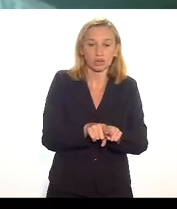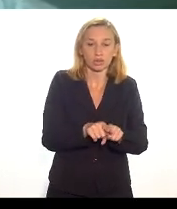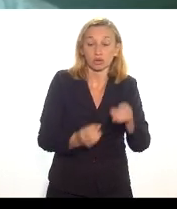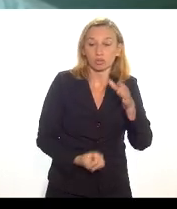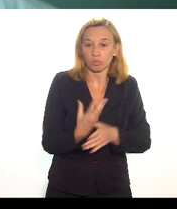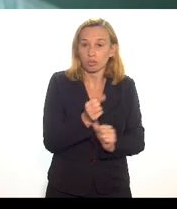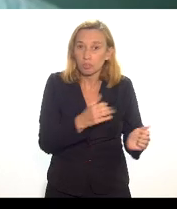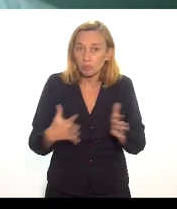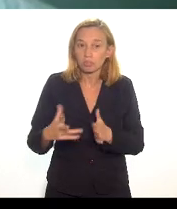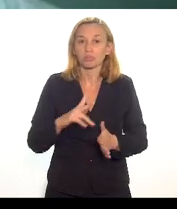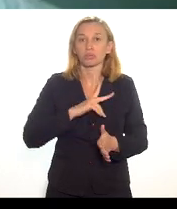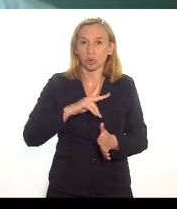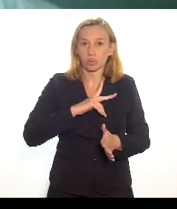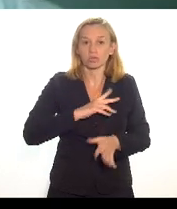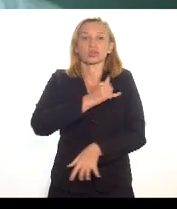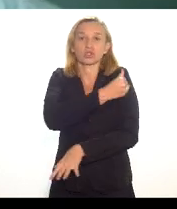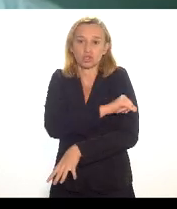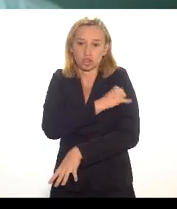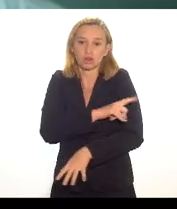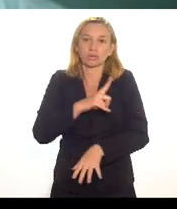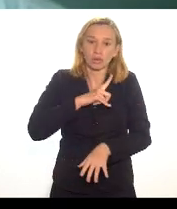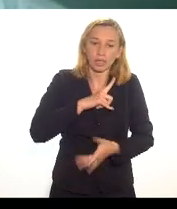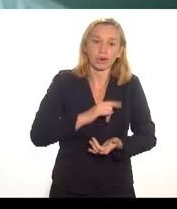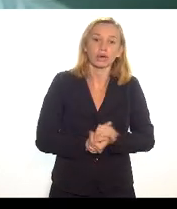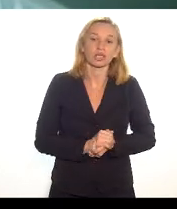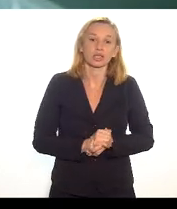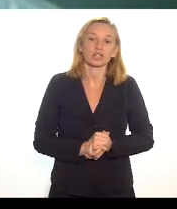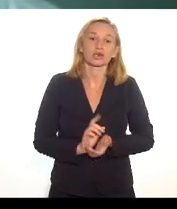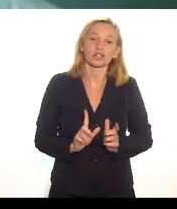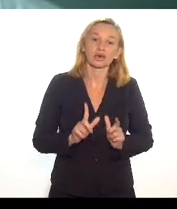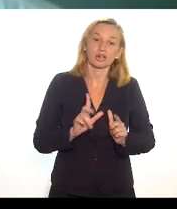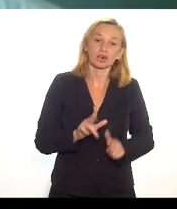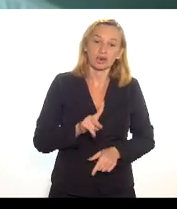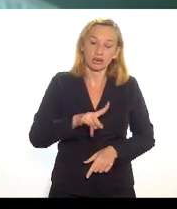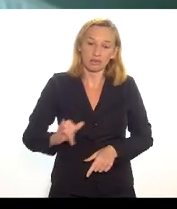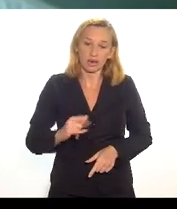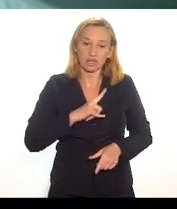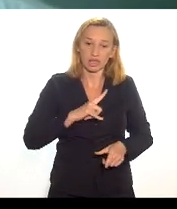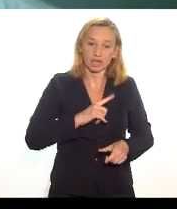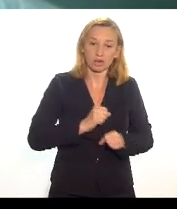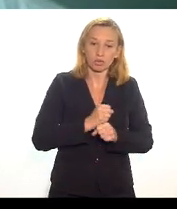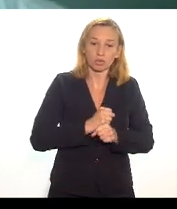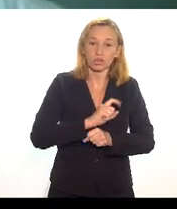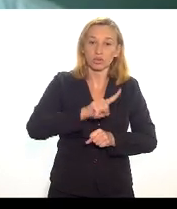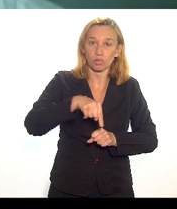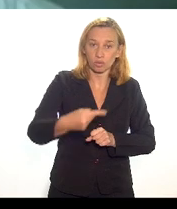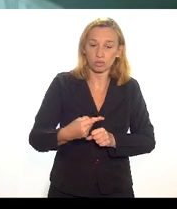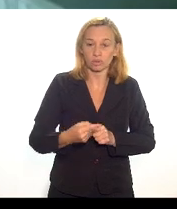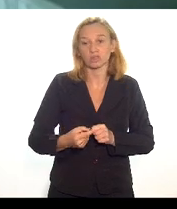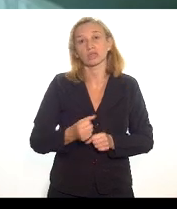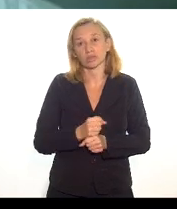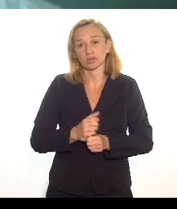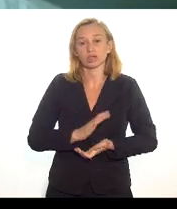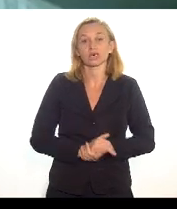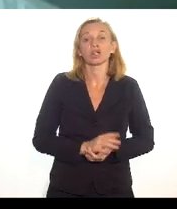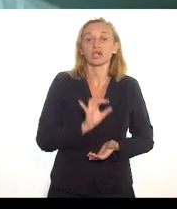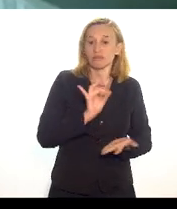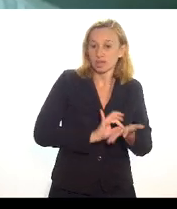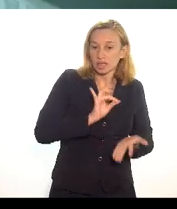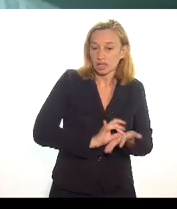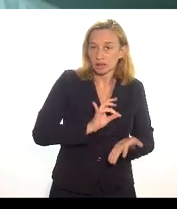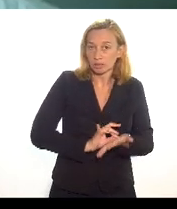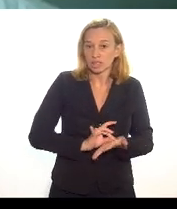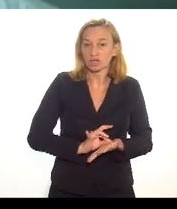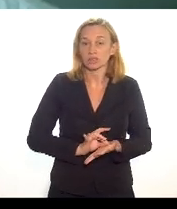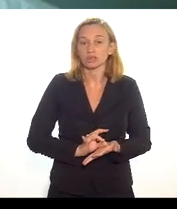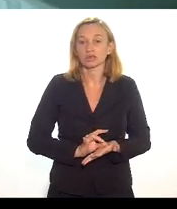produção, né, que o Rio de Janeiro tem e vai ter nos próximos anos. Tá? Realmente o Rio de Janeiro é o